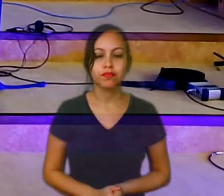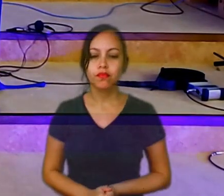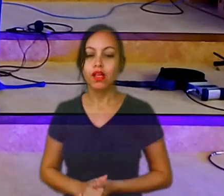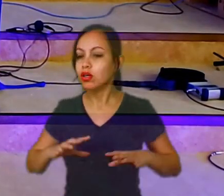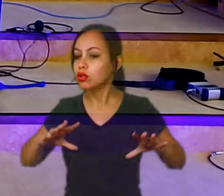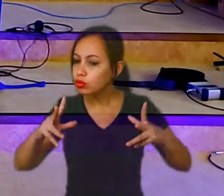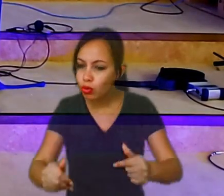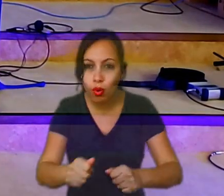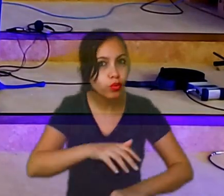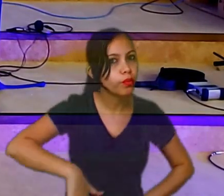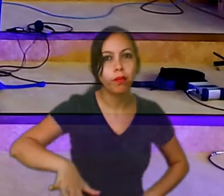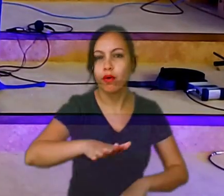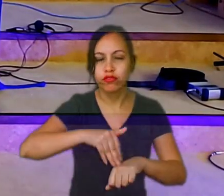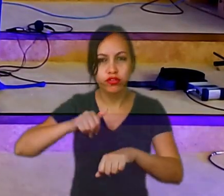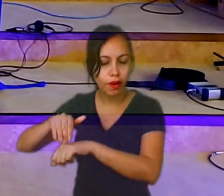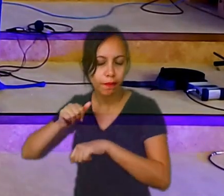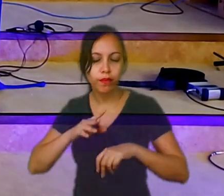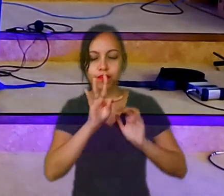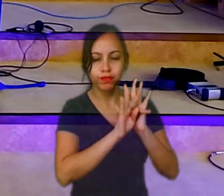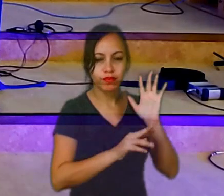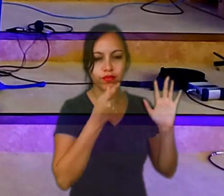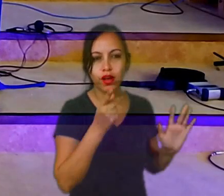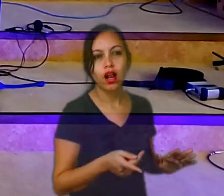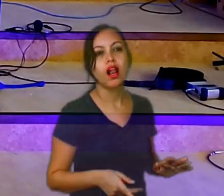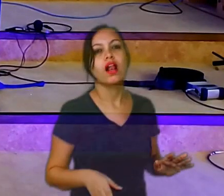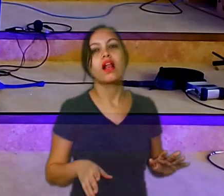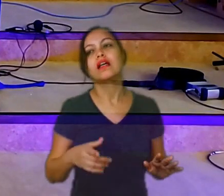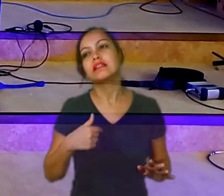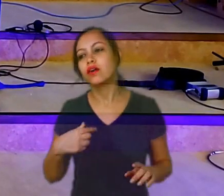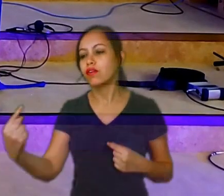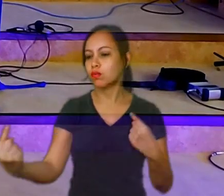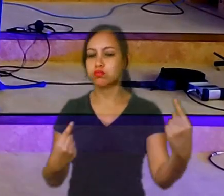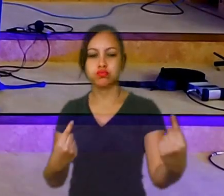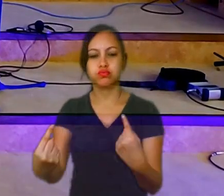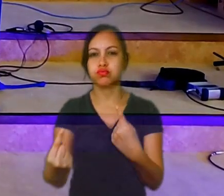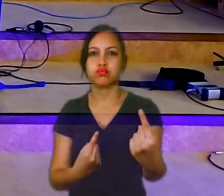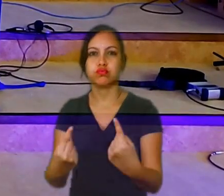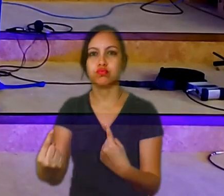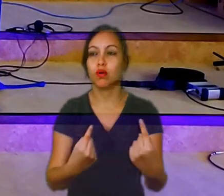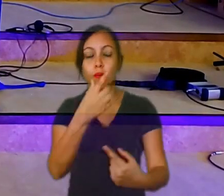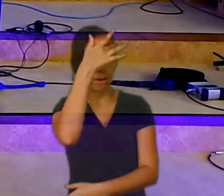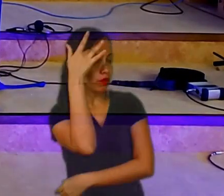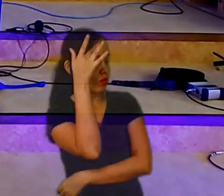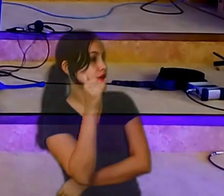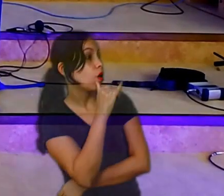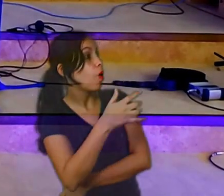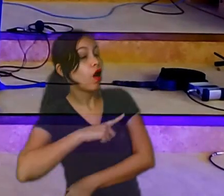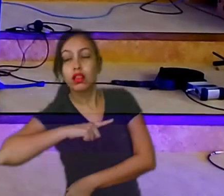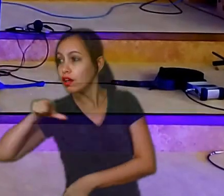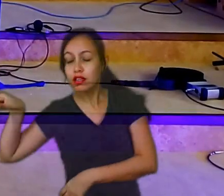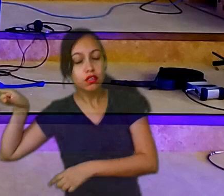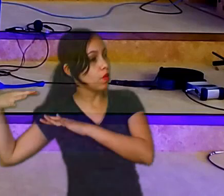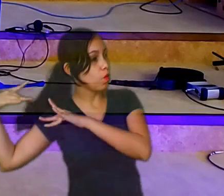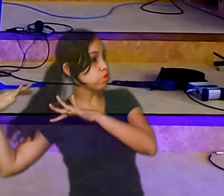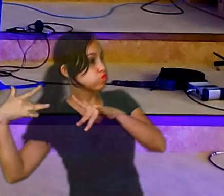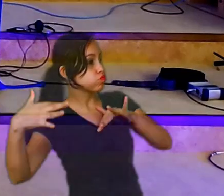Todo o povo. O texto diz assim: então vieram alguns que avisaram a Josafá, dizendo: grande multidão vem contra ti,